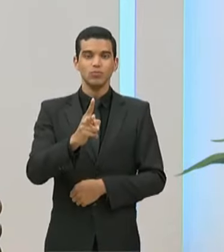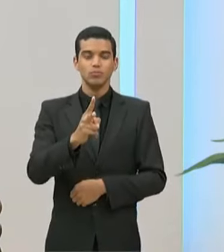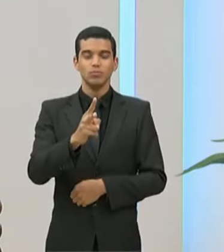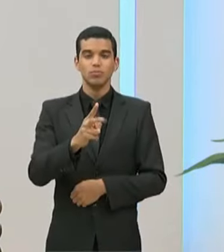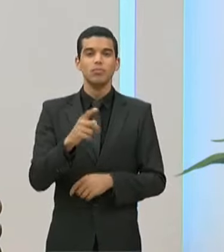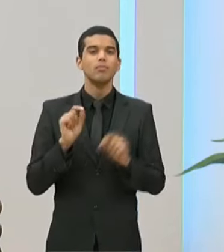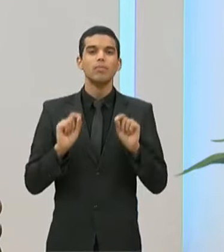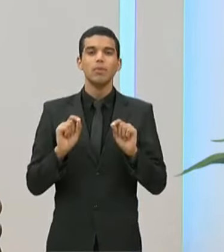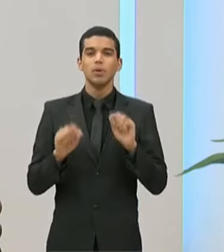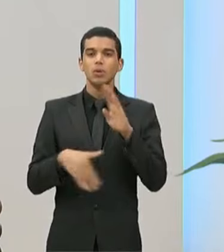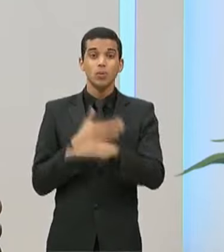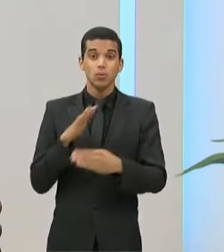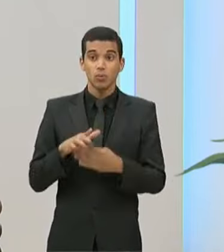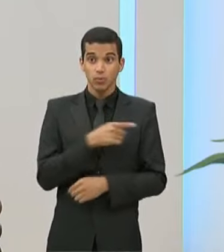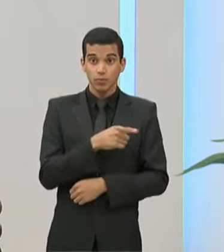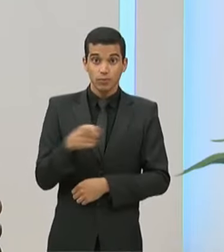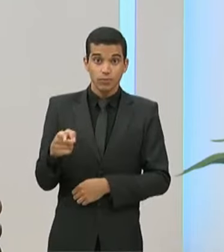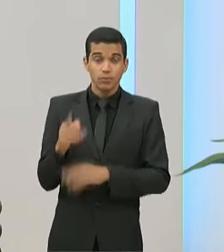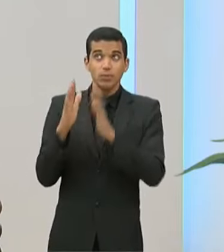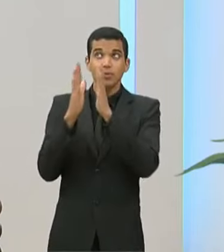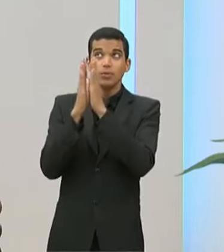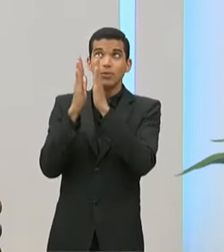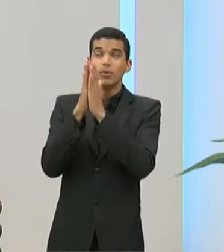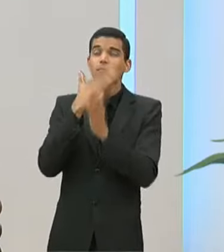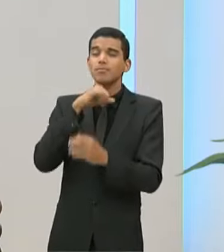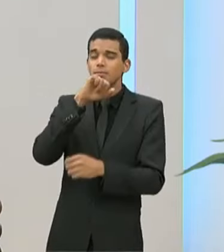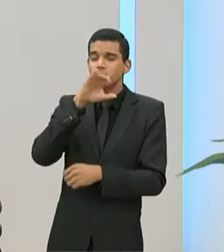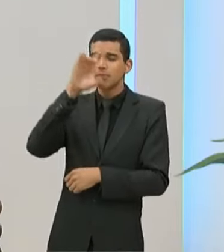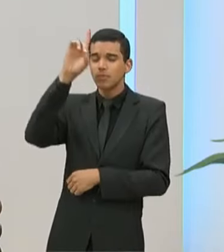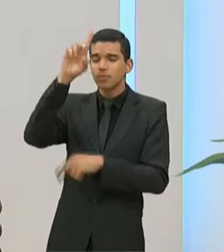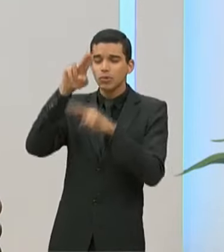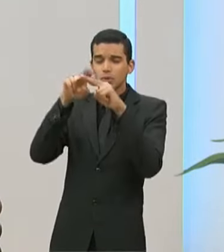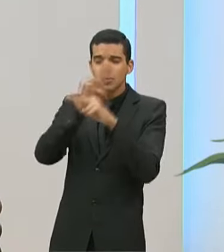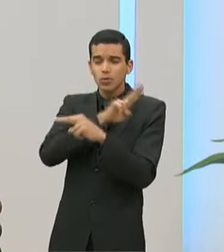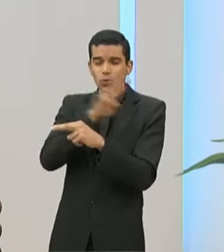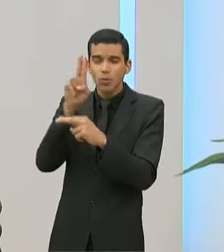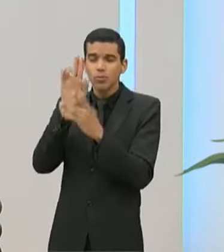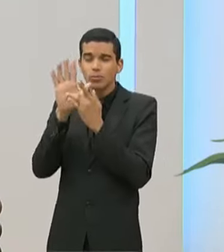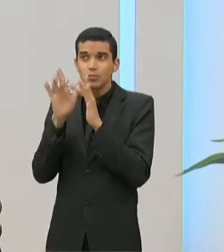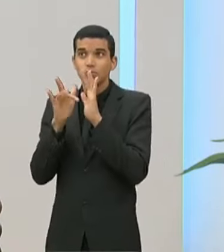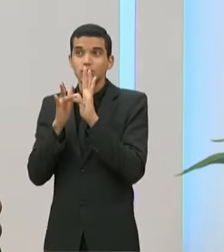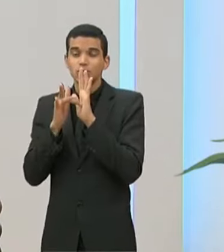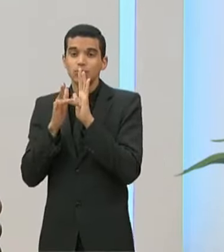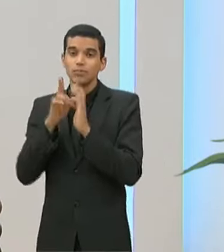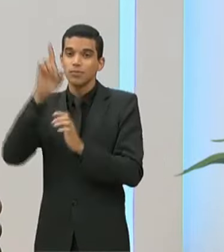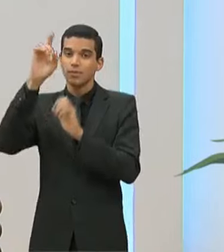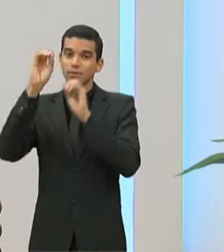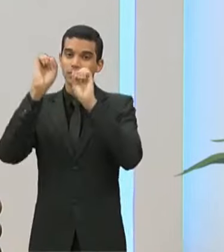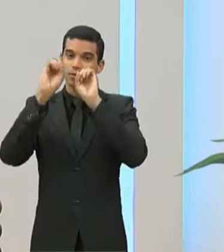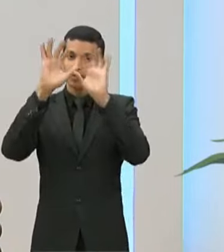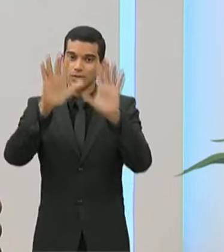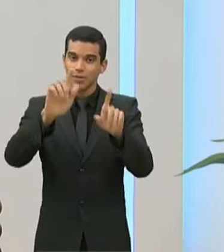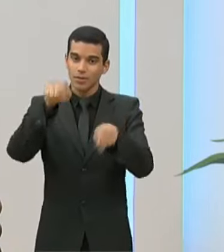tudo quanto em meu nome pedirdes ao Pai, Ele vos